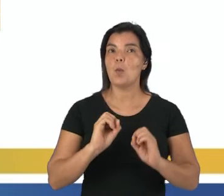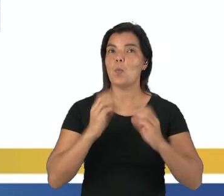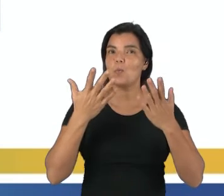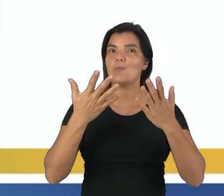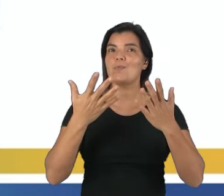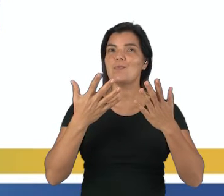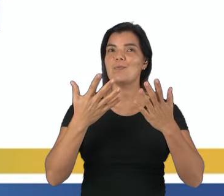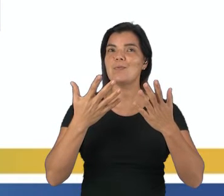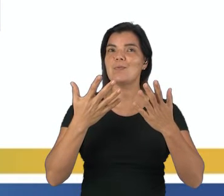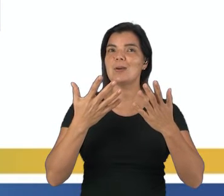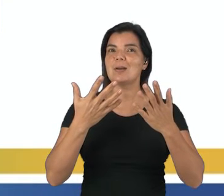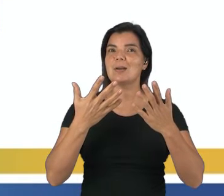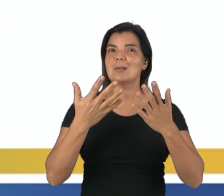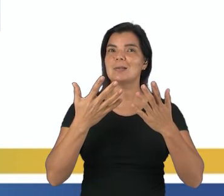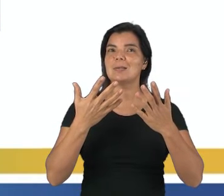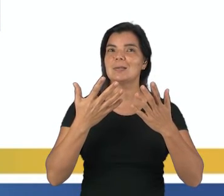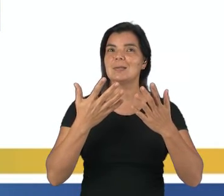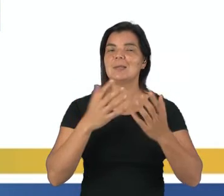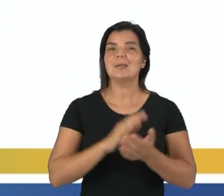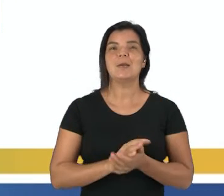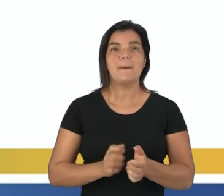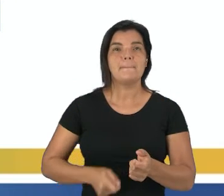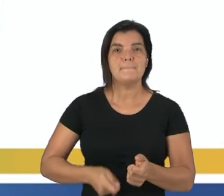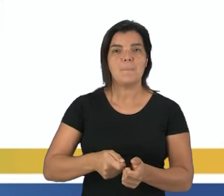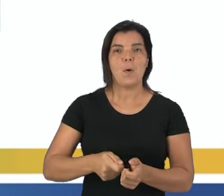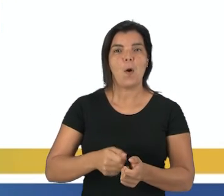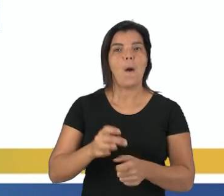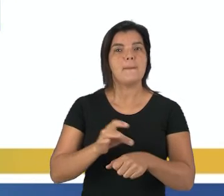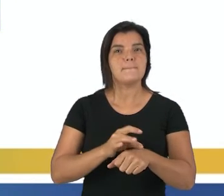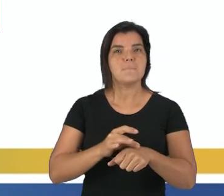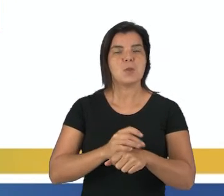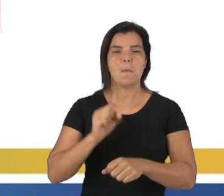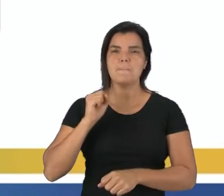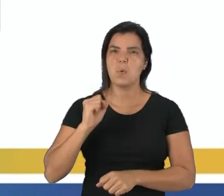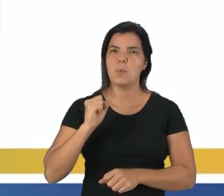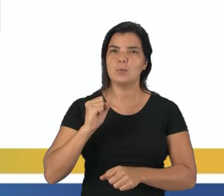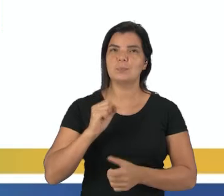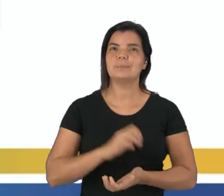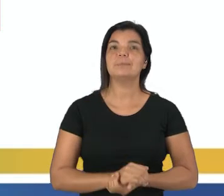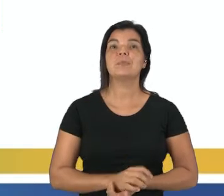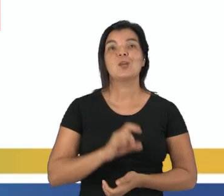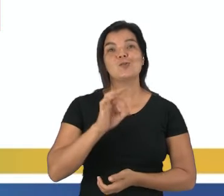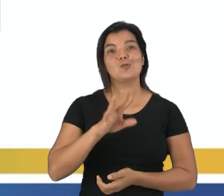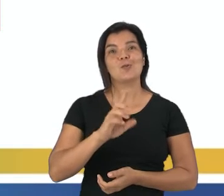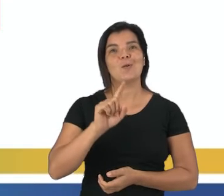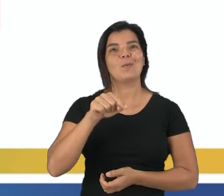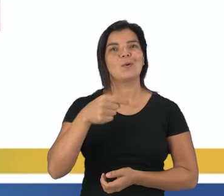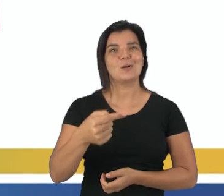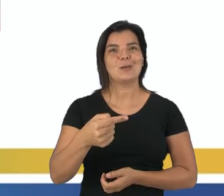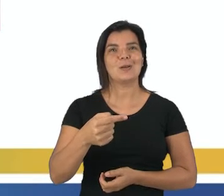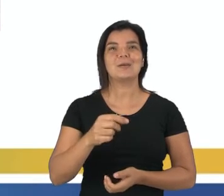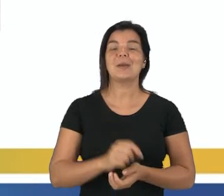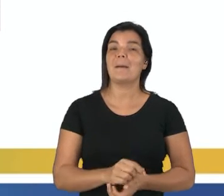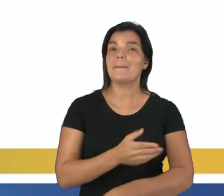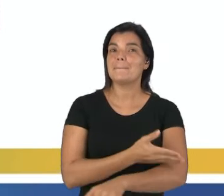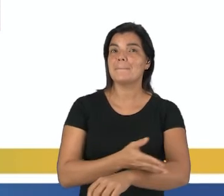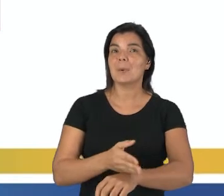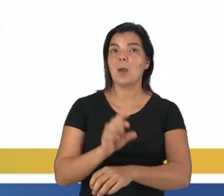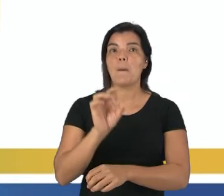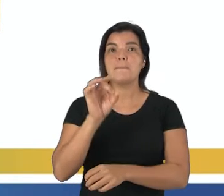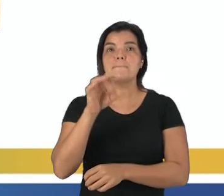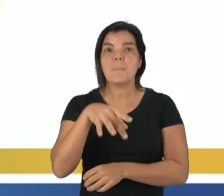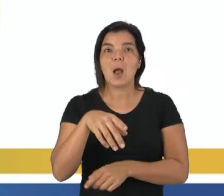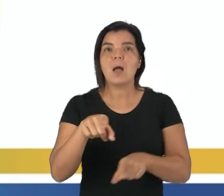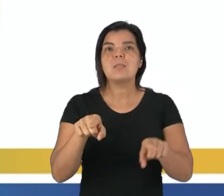ó. Ele derrubou a bolinha preta, ele está comemorando, só que em seguida a bolinha branca vai